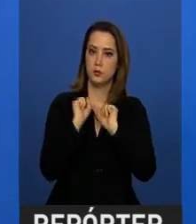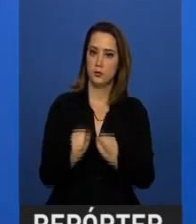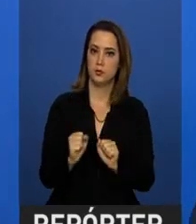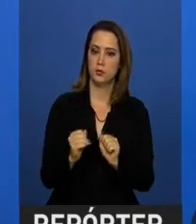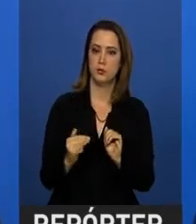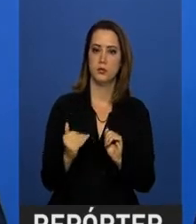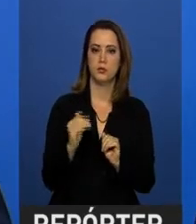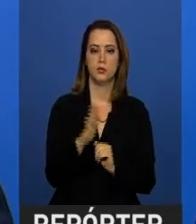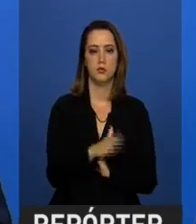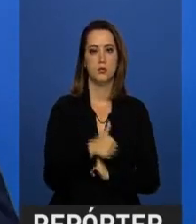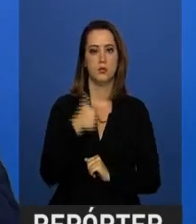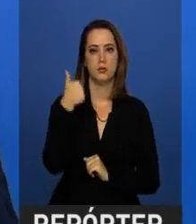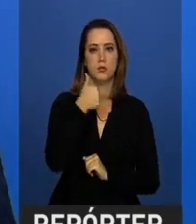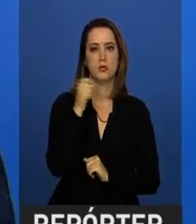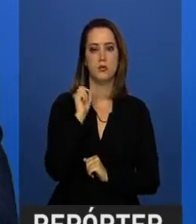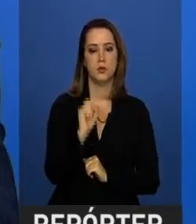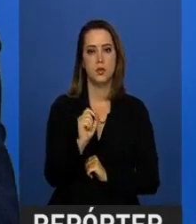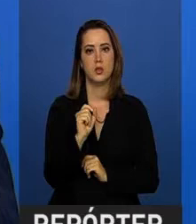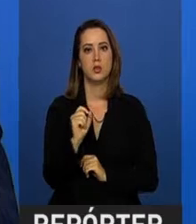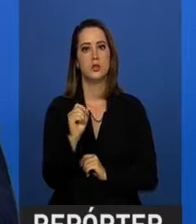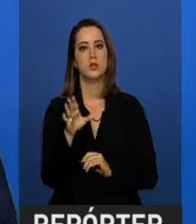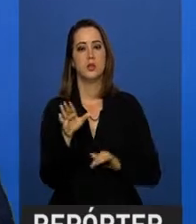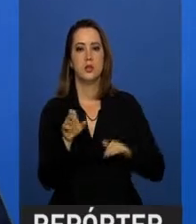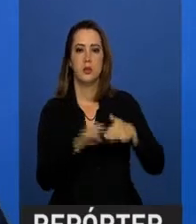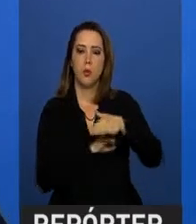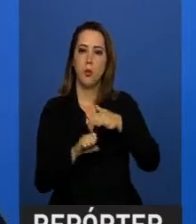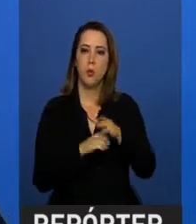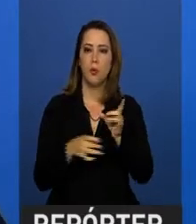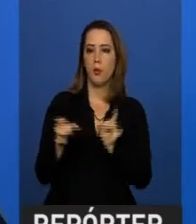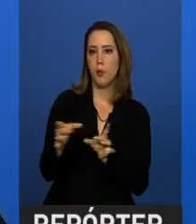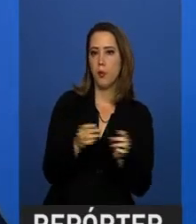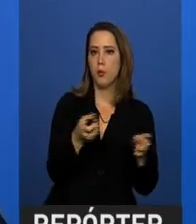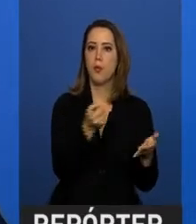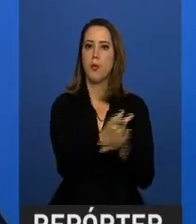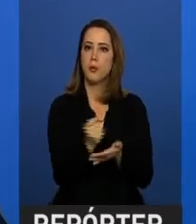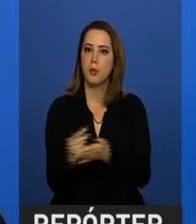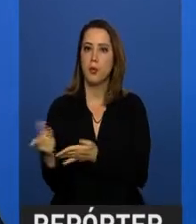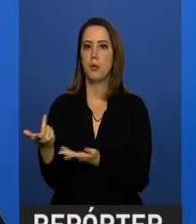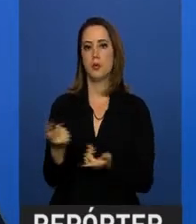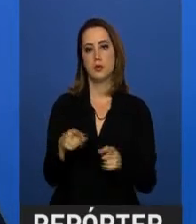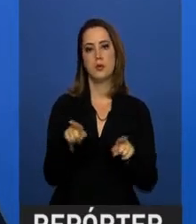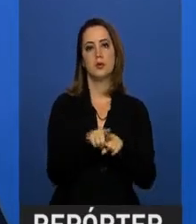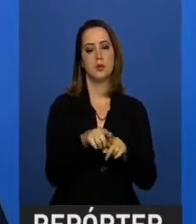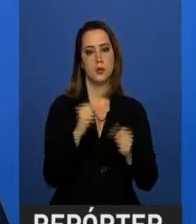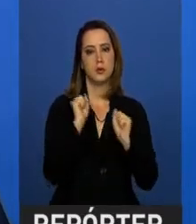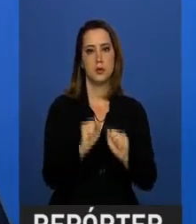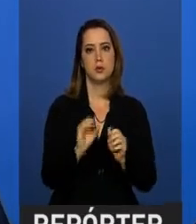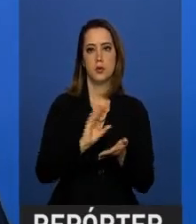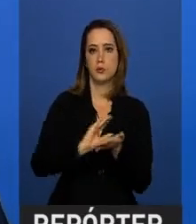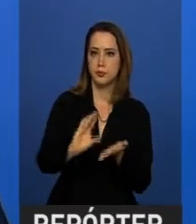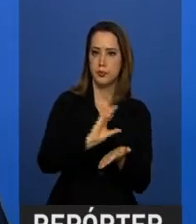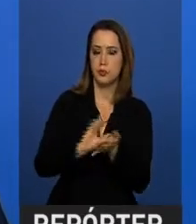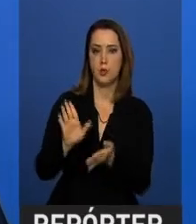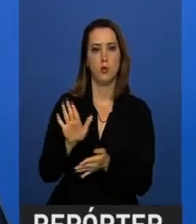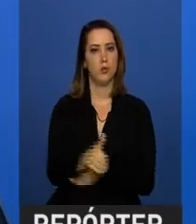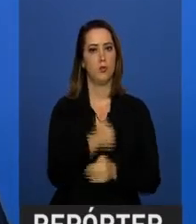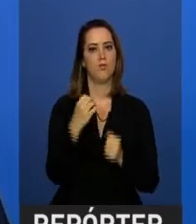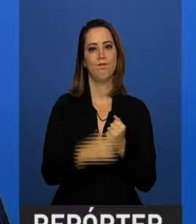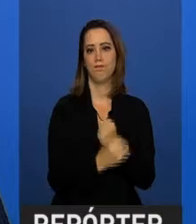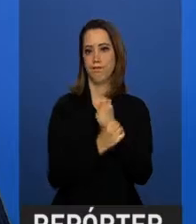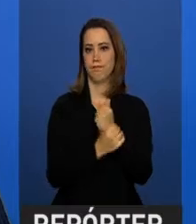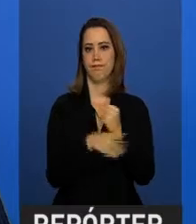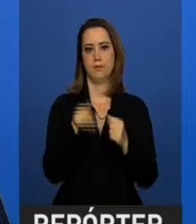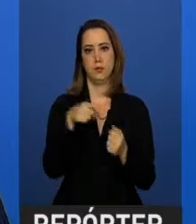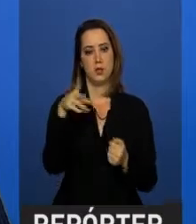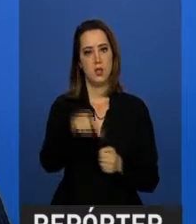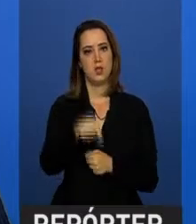maior competição nos mercados mas ao mesmo tempo que tornem os investimentos mais seguros e tornem as